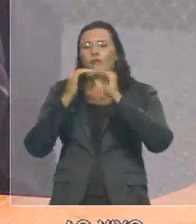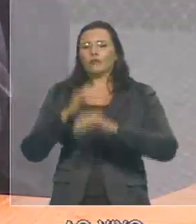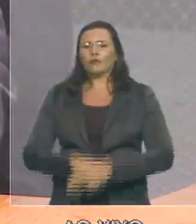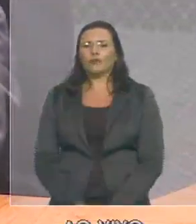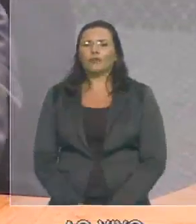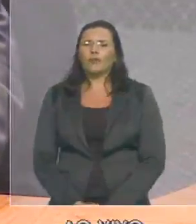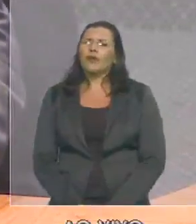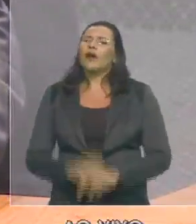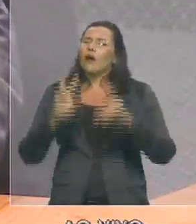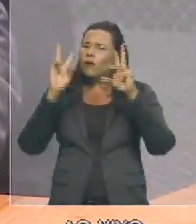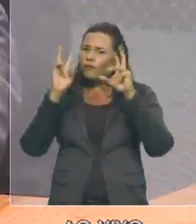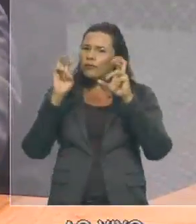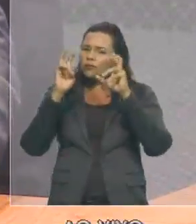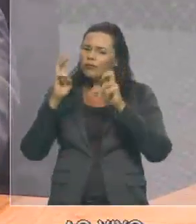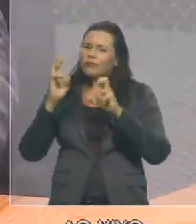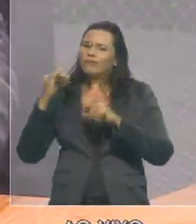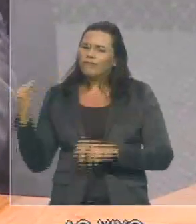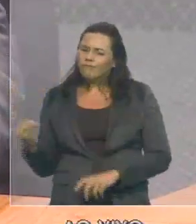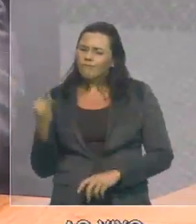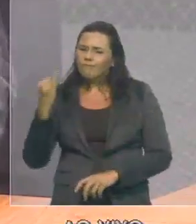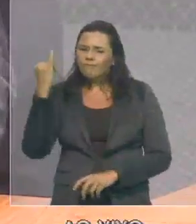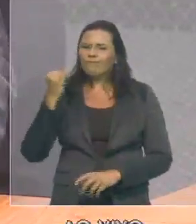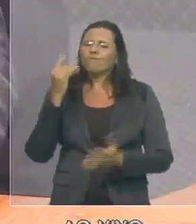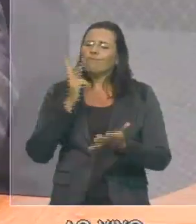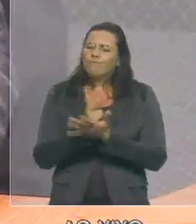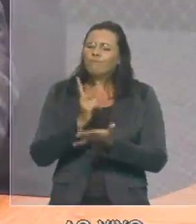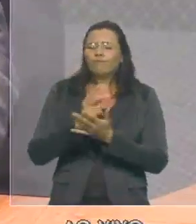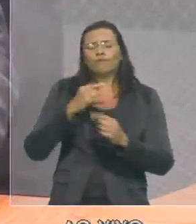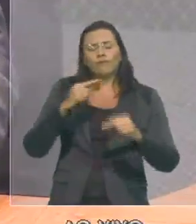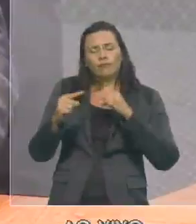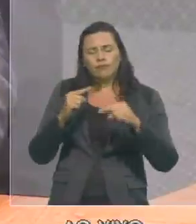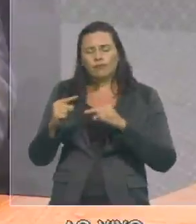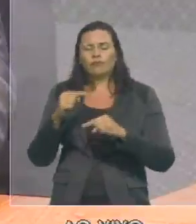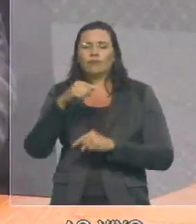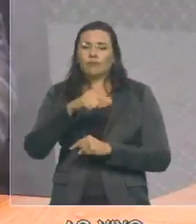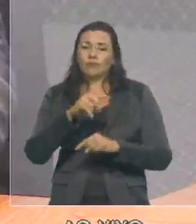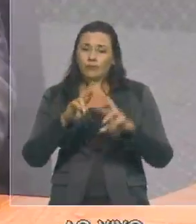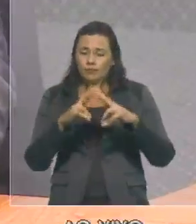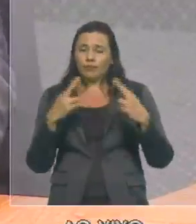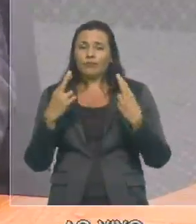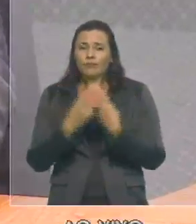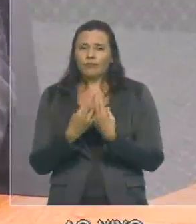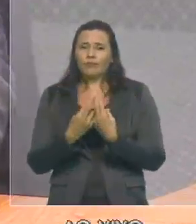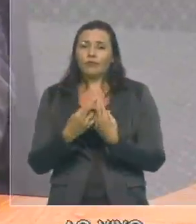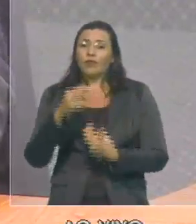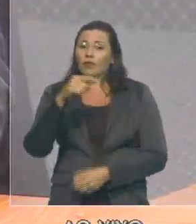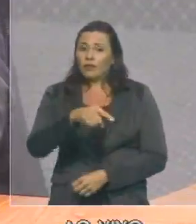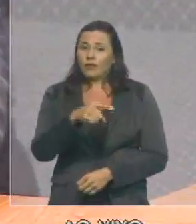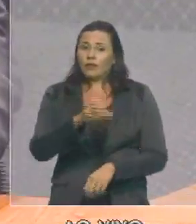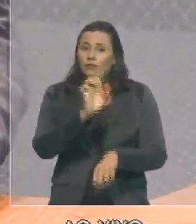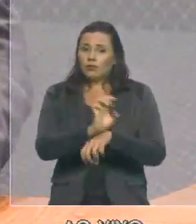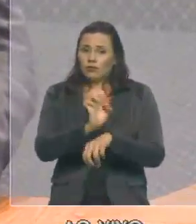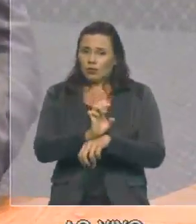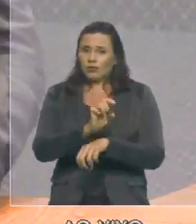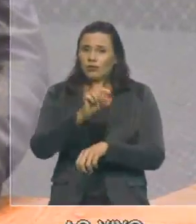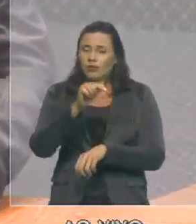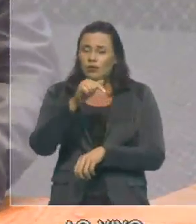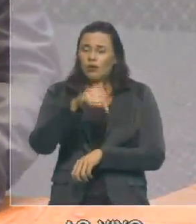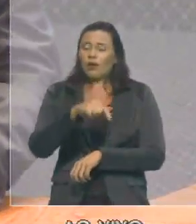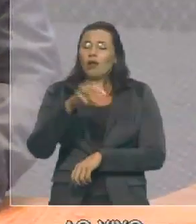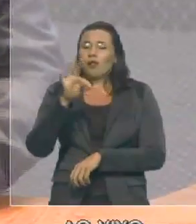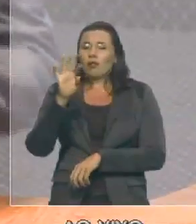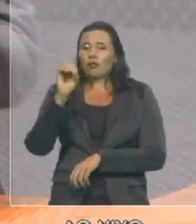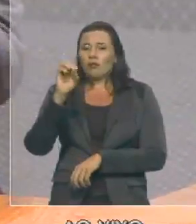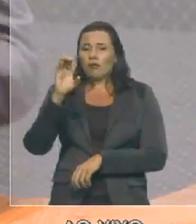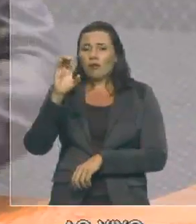E neste momento de reunião que tivemos lá no Tocantins, na oportunidade, inclusive recepcionados pelo